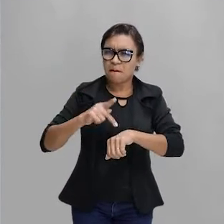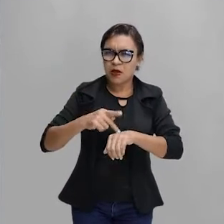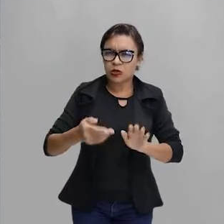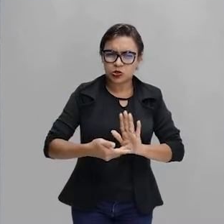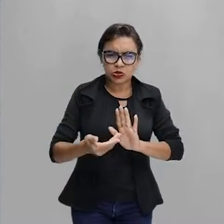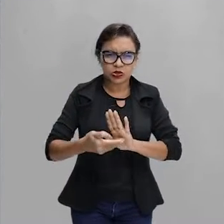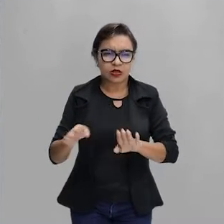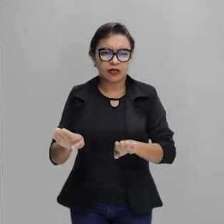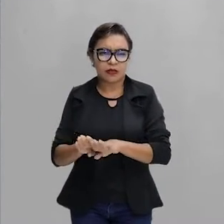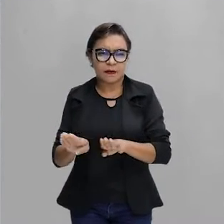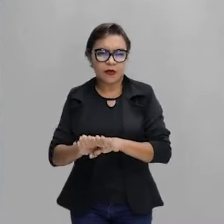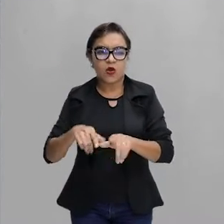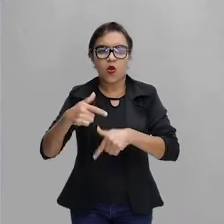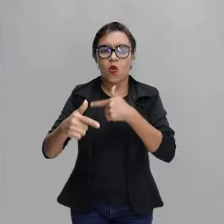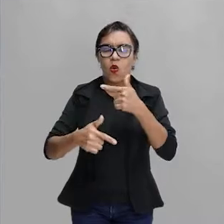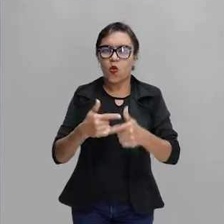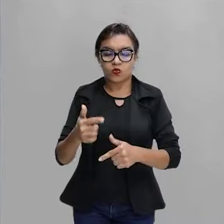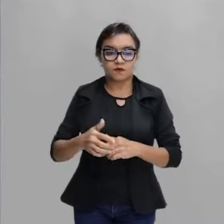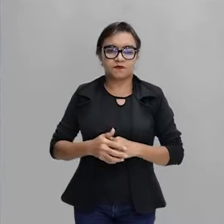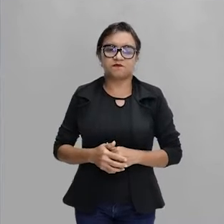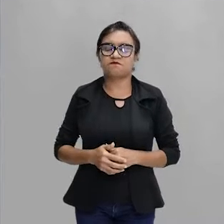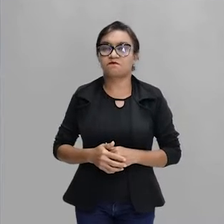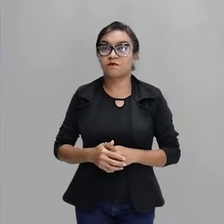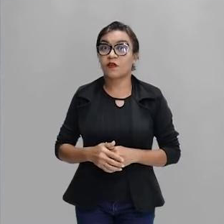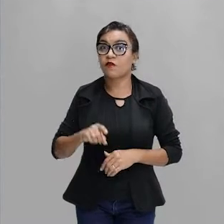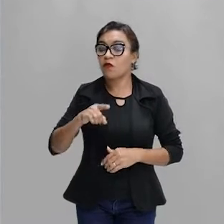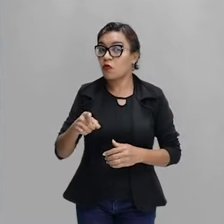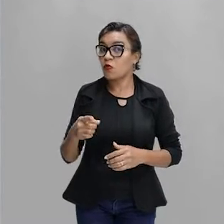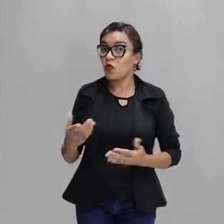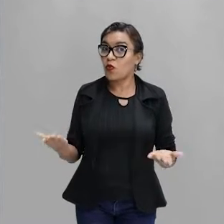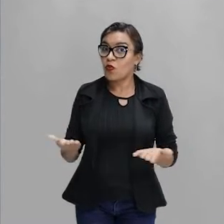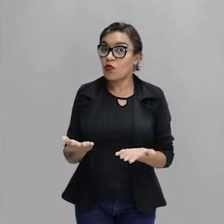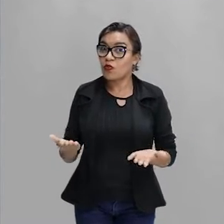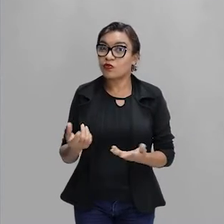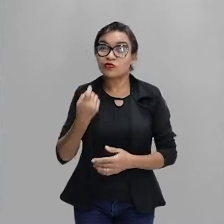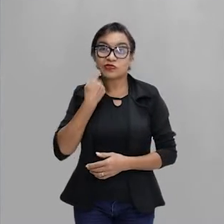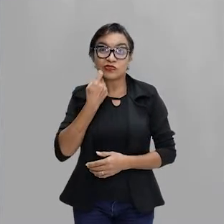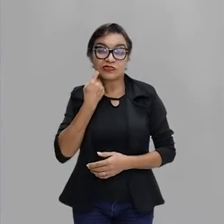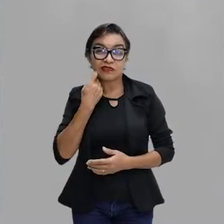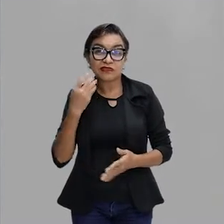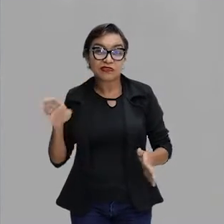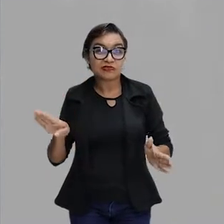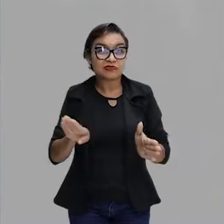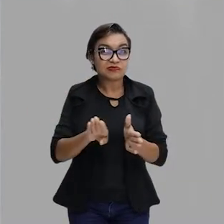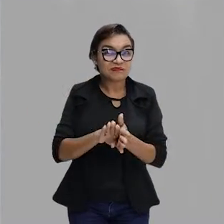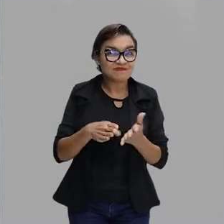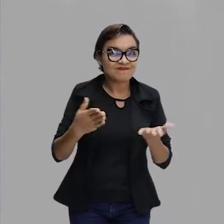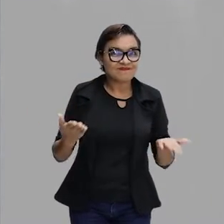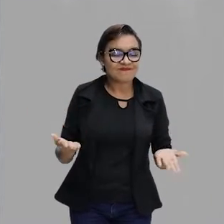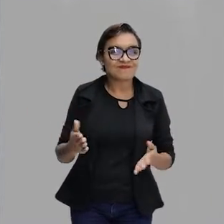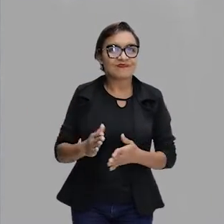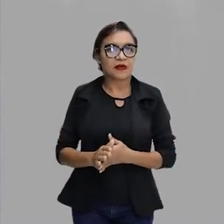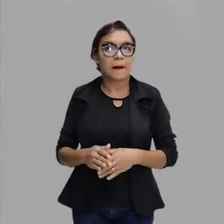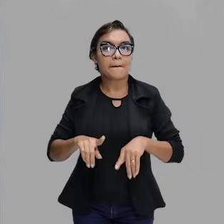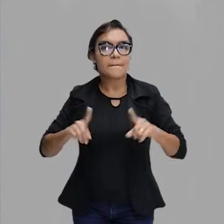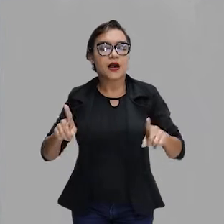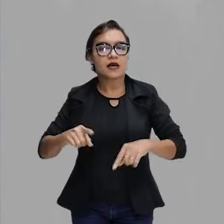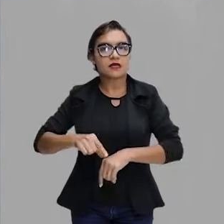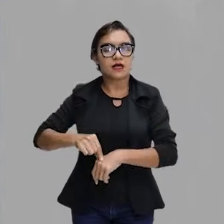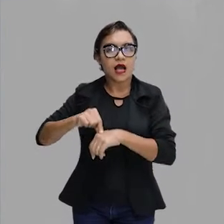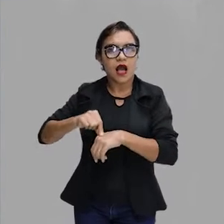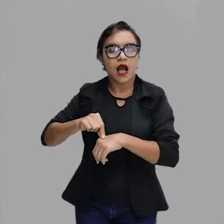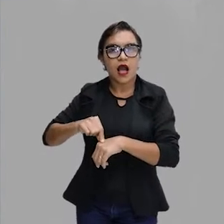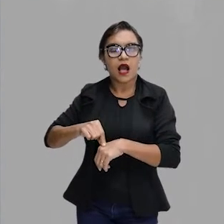sexta-feira chegando, né? Todo mundo querendo fazer um churrasco, mas e o preço da carne? Égua, lá em cima, né? Vamos falar um pouquinho sobre